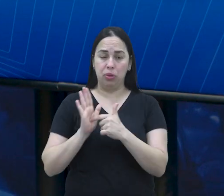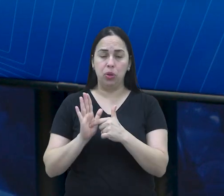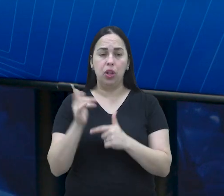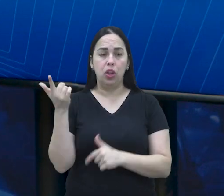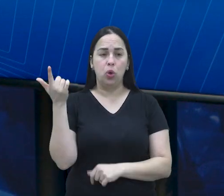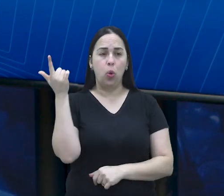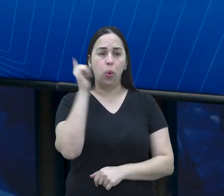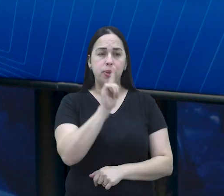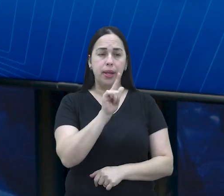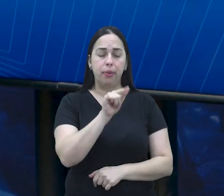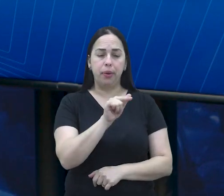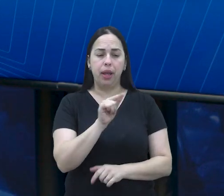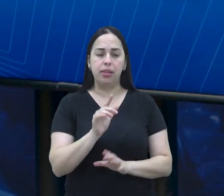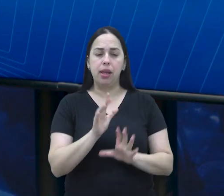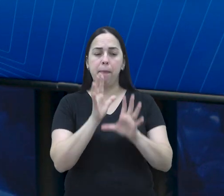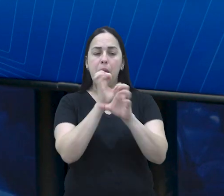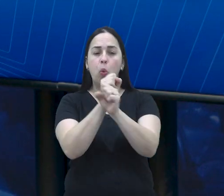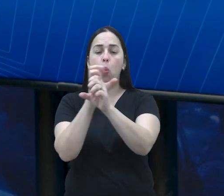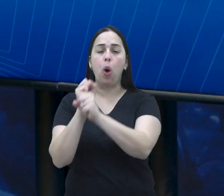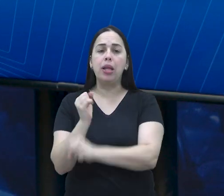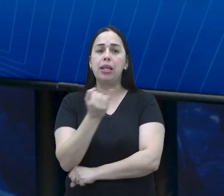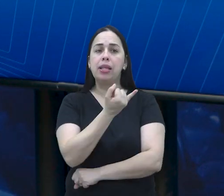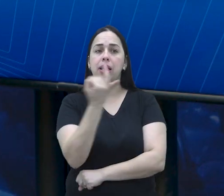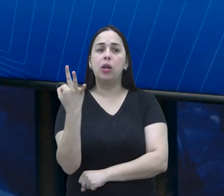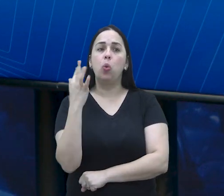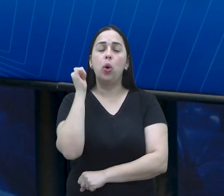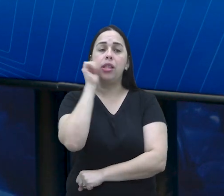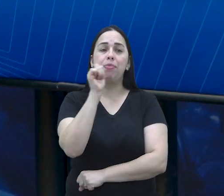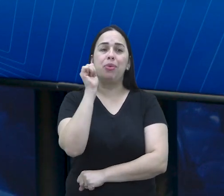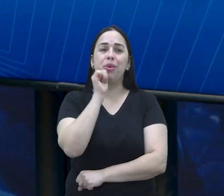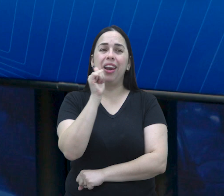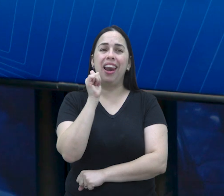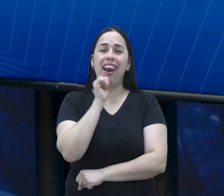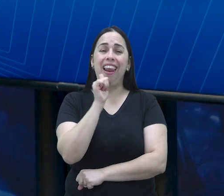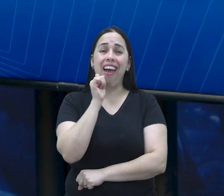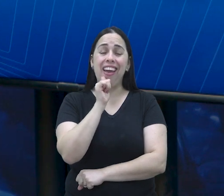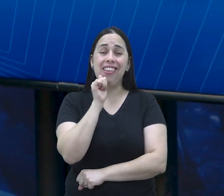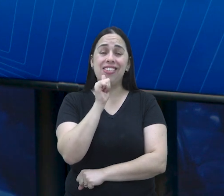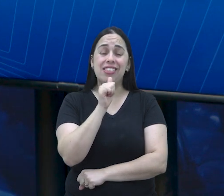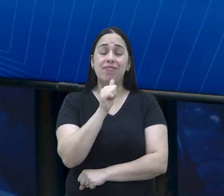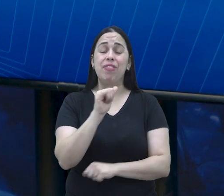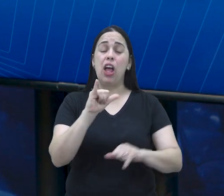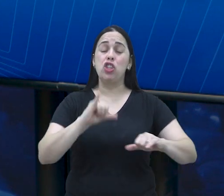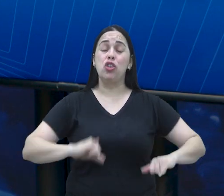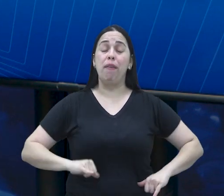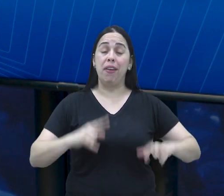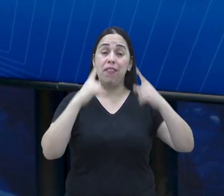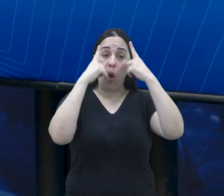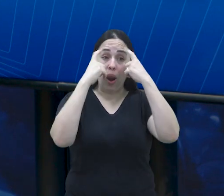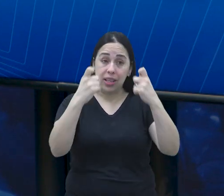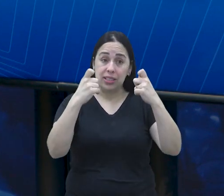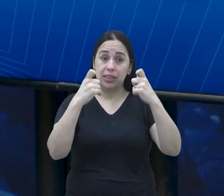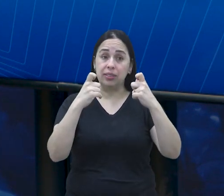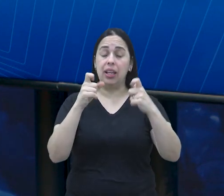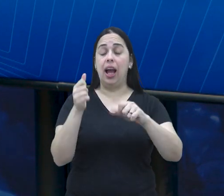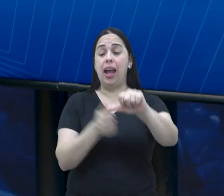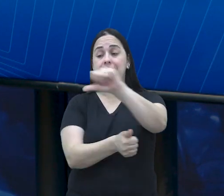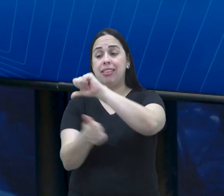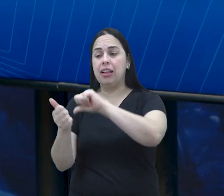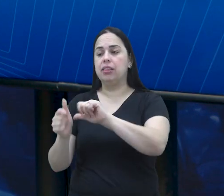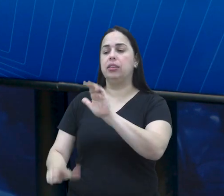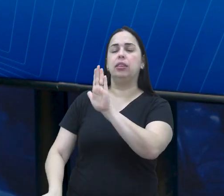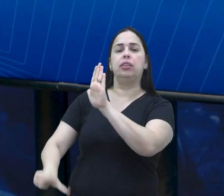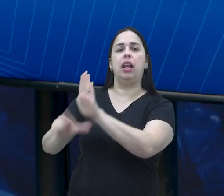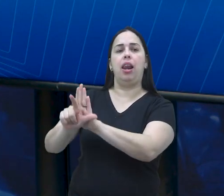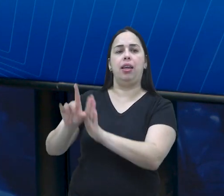gente consegue fazer uma estatística que provavelmente vai se transformar numa política pública. E caso transforme em